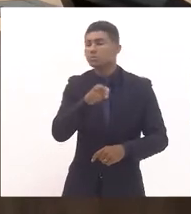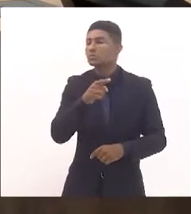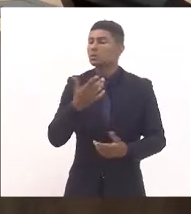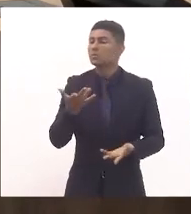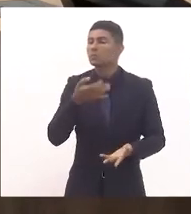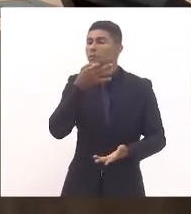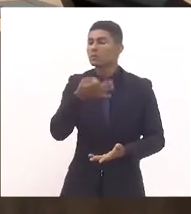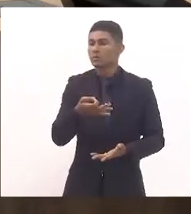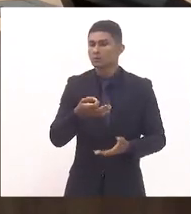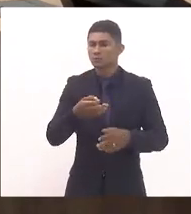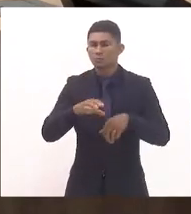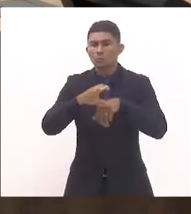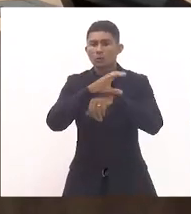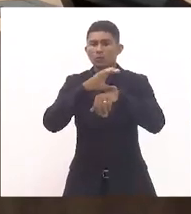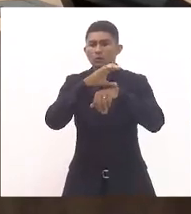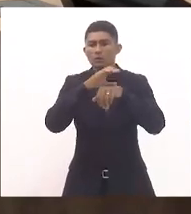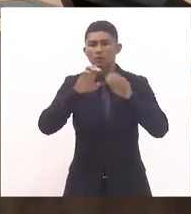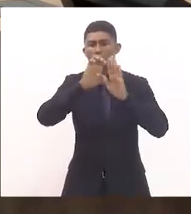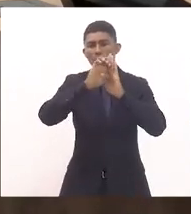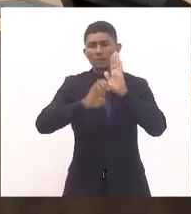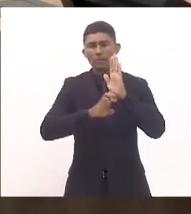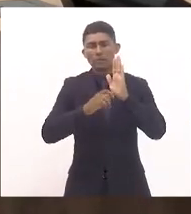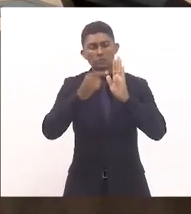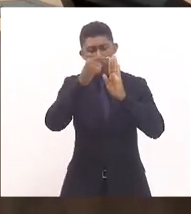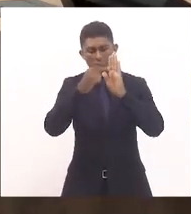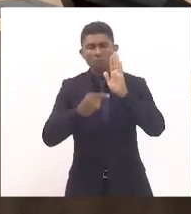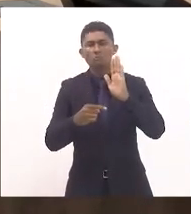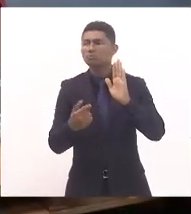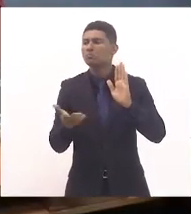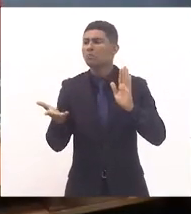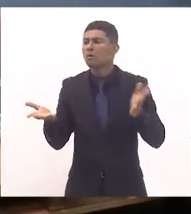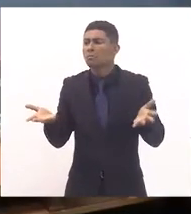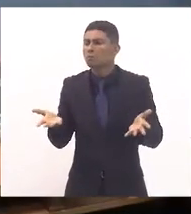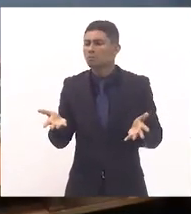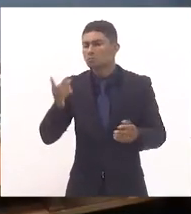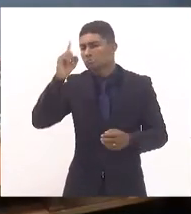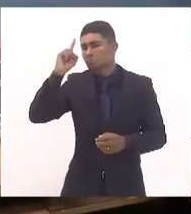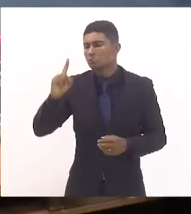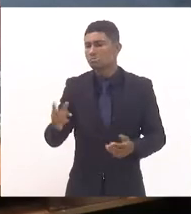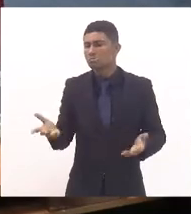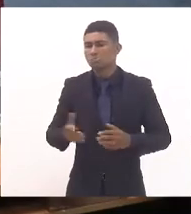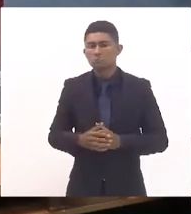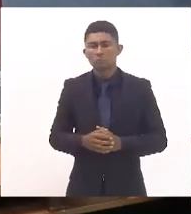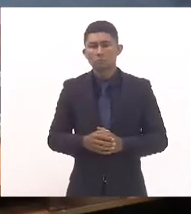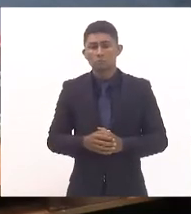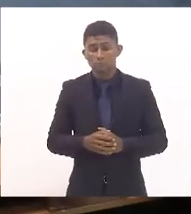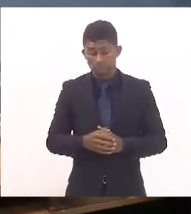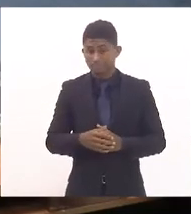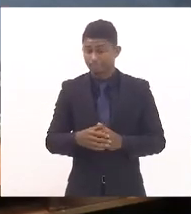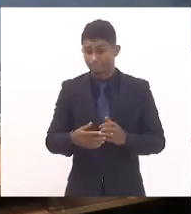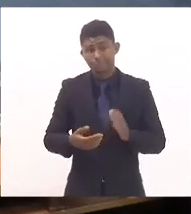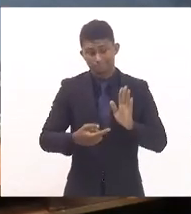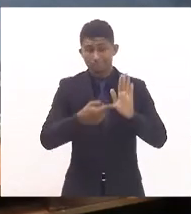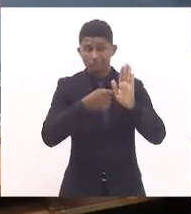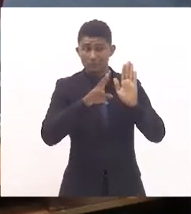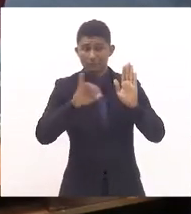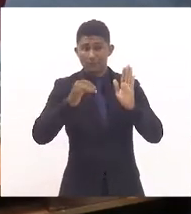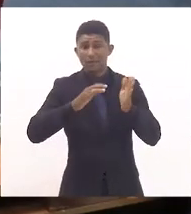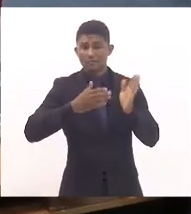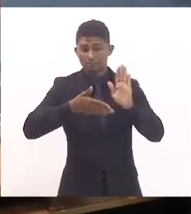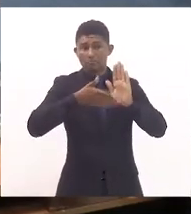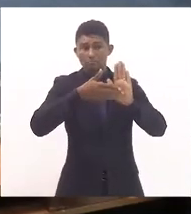deu constitucionalidade com emendas, eu quero saber quais são as emendas. Deputado Márcio, de qualquer forma vai sair de pauta. Sim, querido, mas eu quero